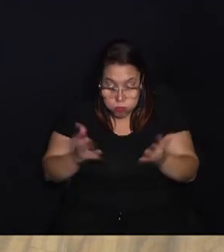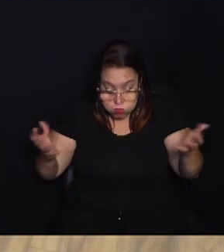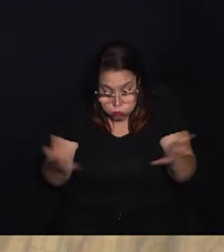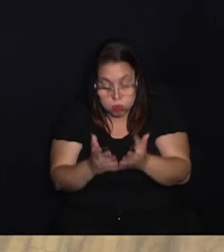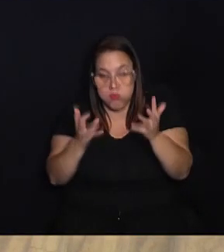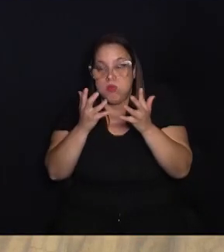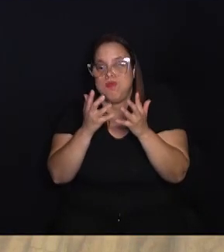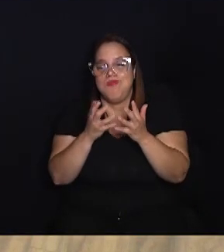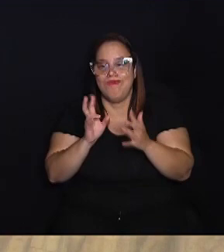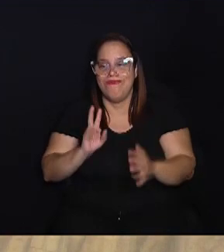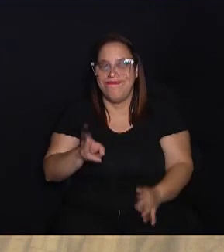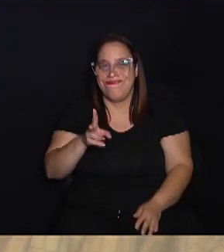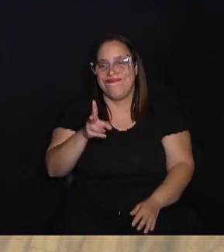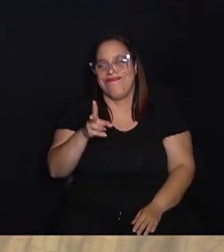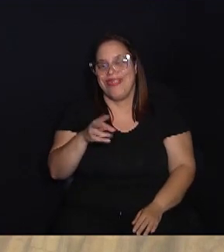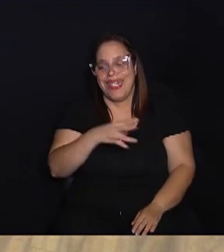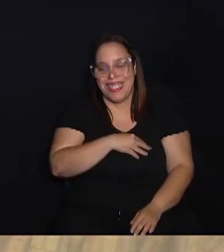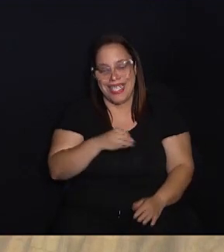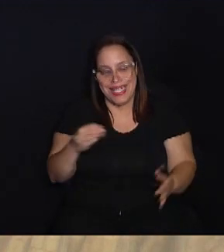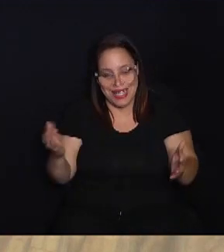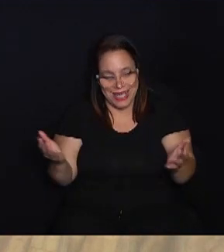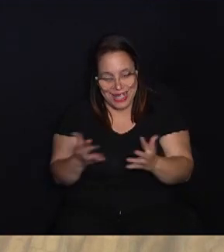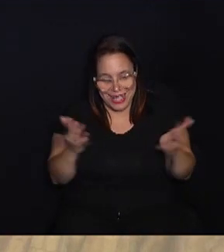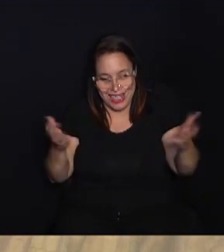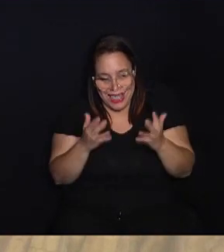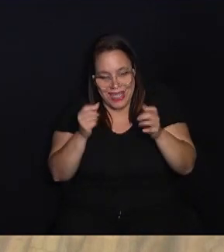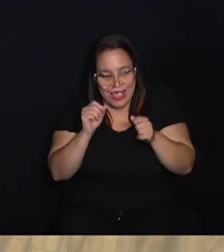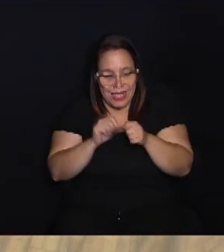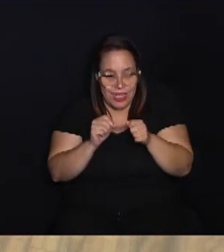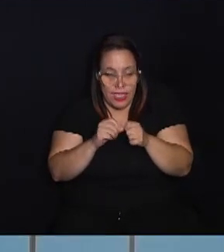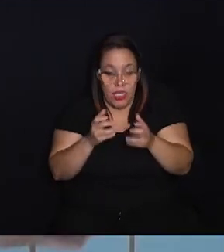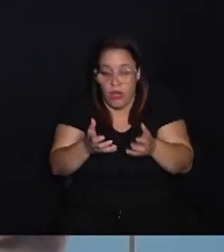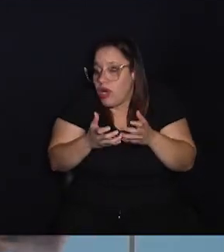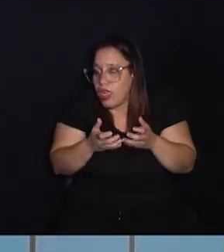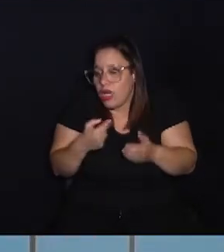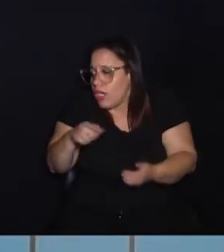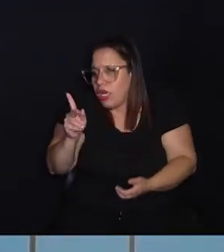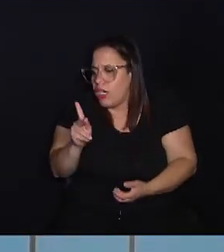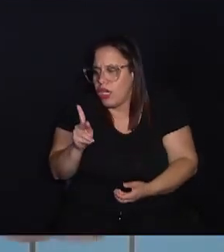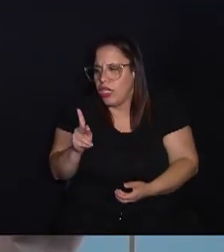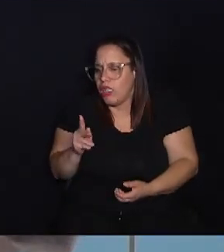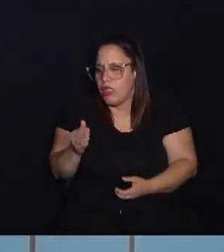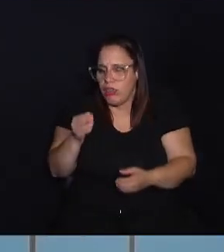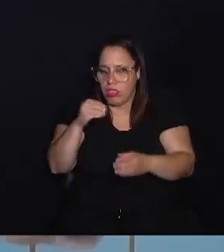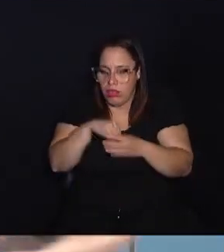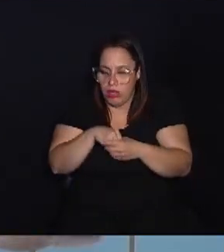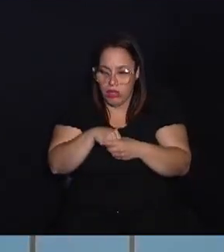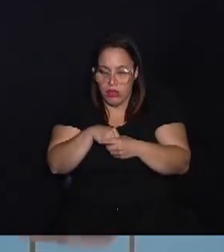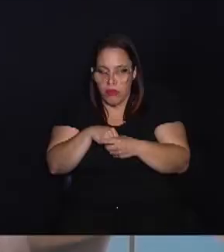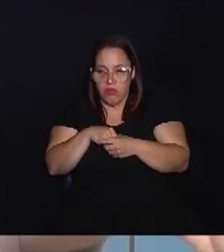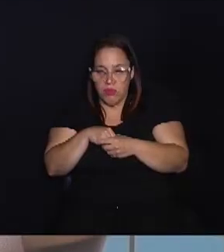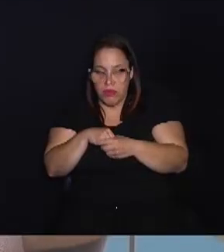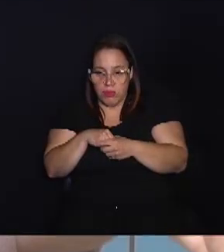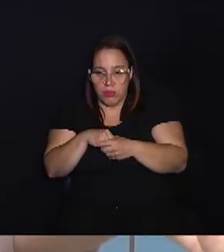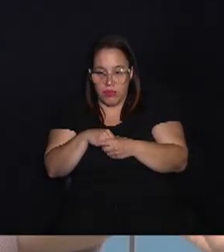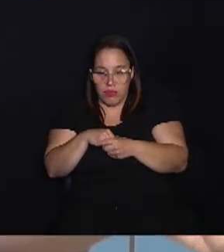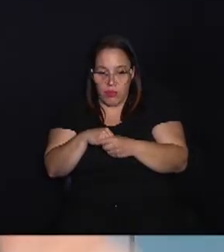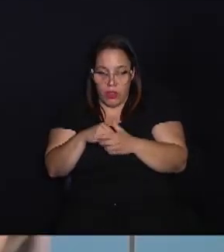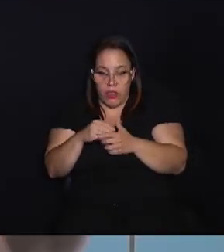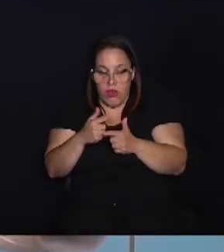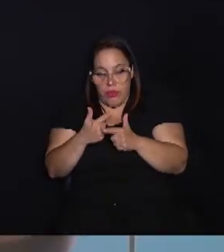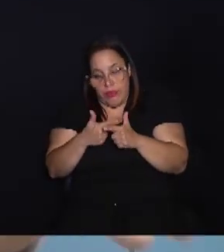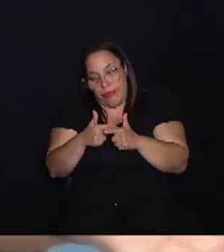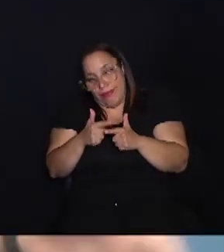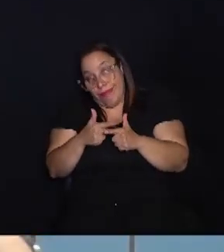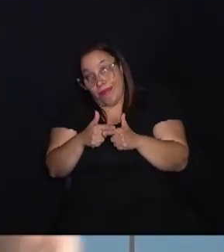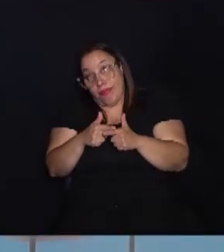você sempre manter os teus filhos motivados a fazerem o que eles querem, mas dentro das consequências que pode acontecer. Não,